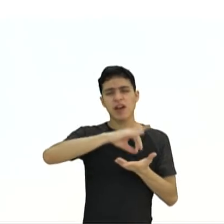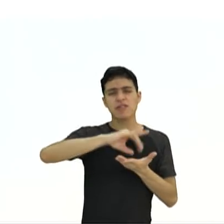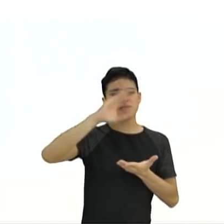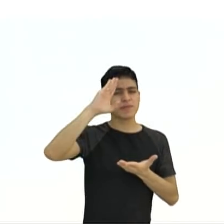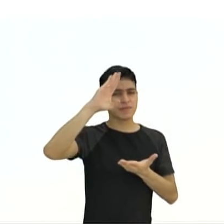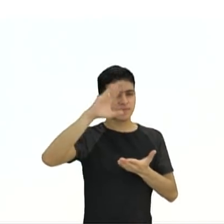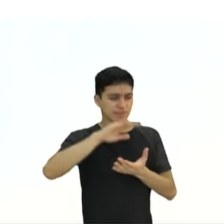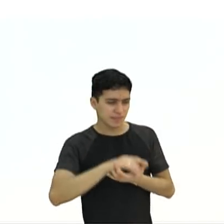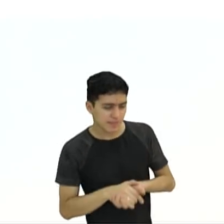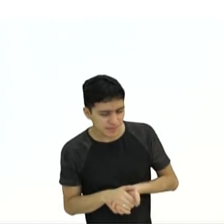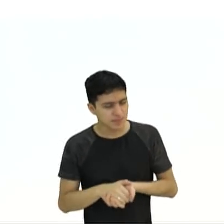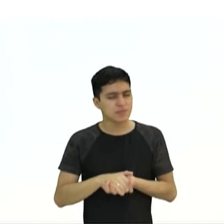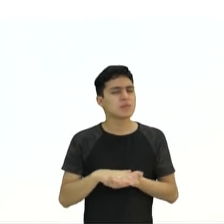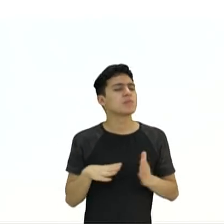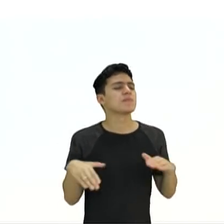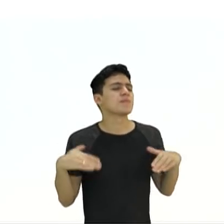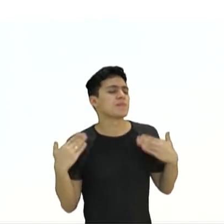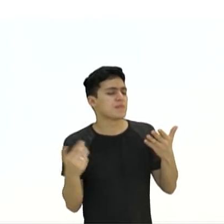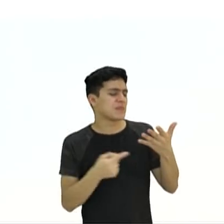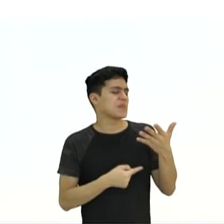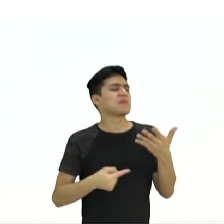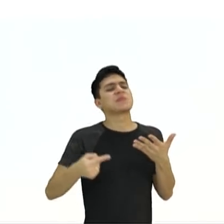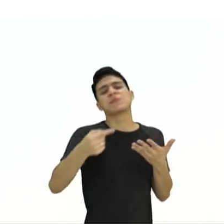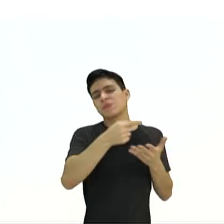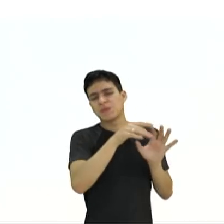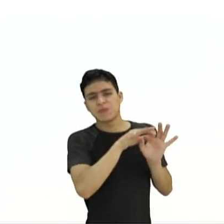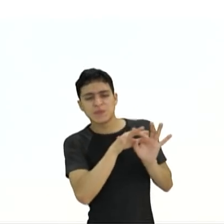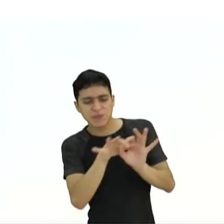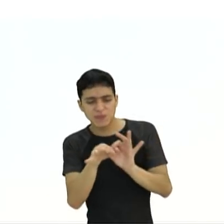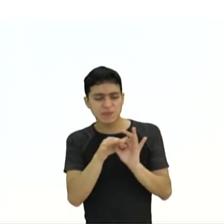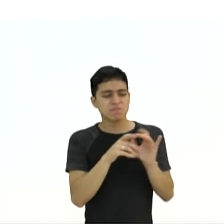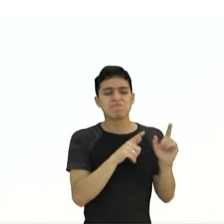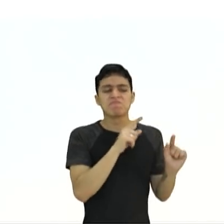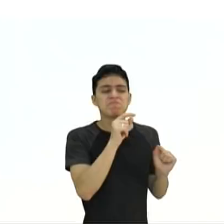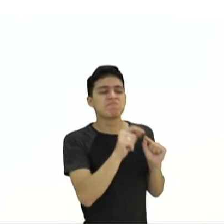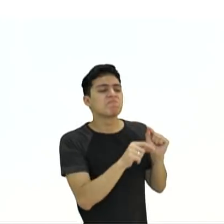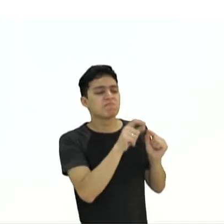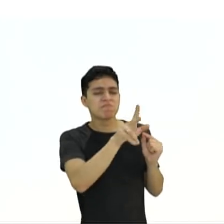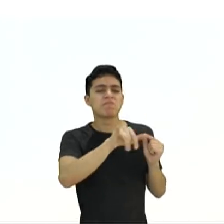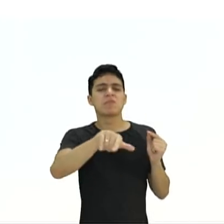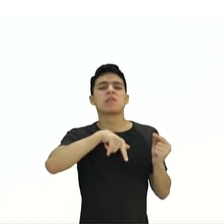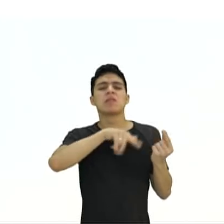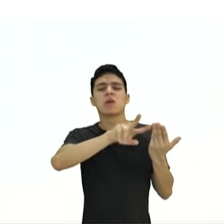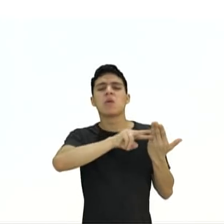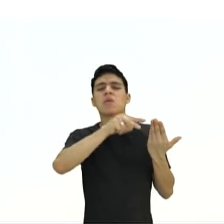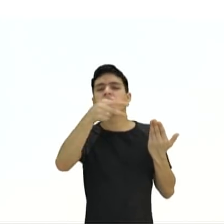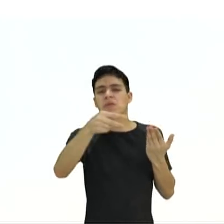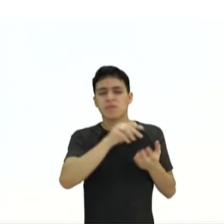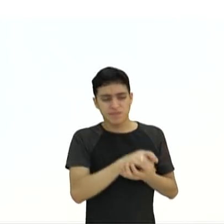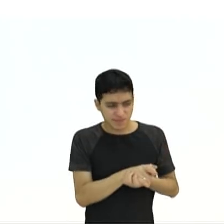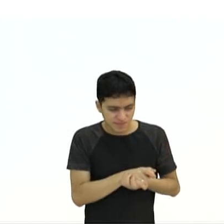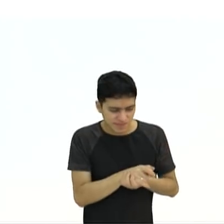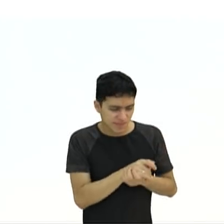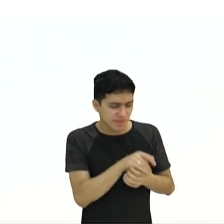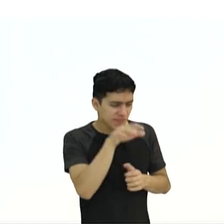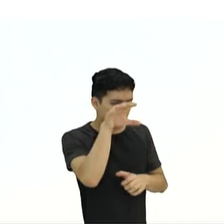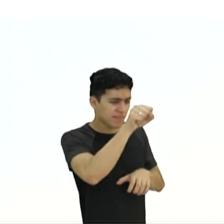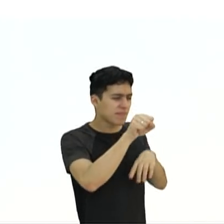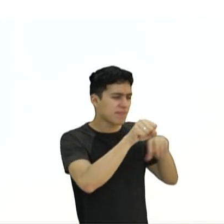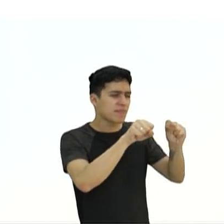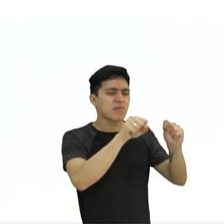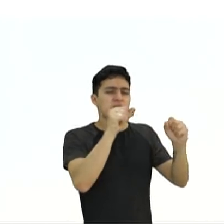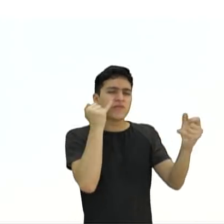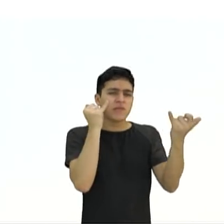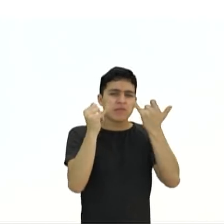suas principais circunstâncias e eventuais decorrências, localizar informações